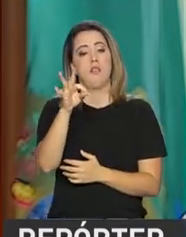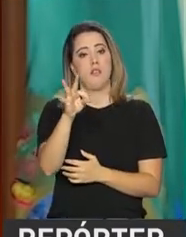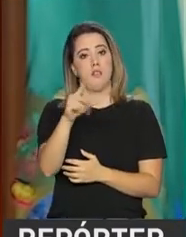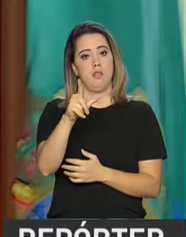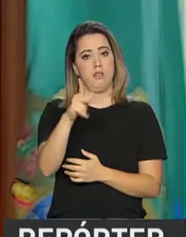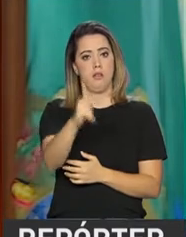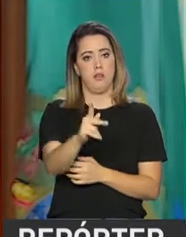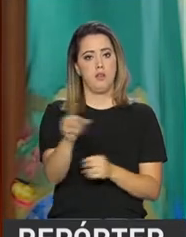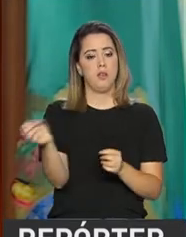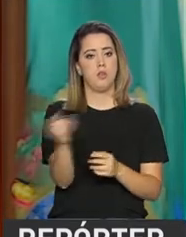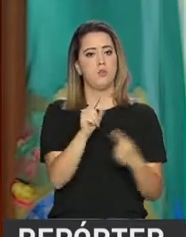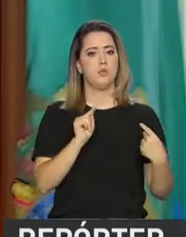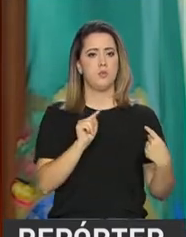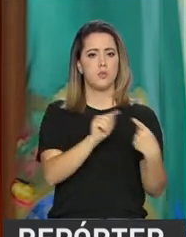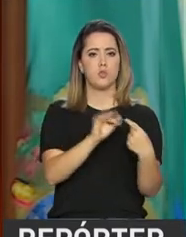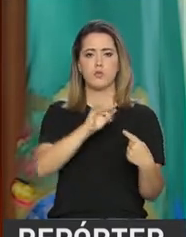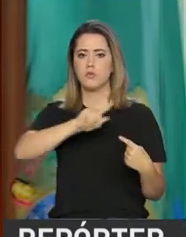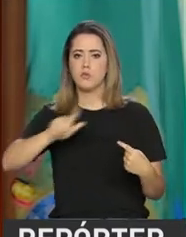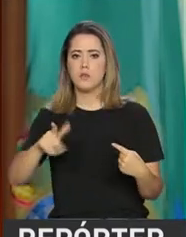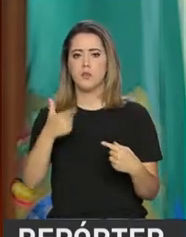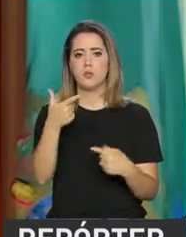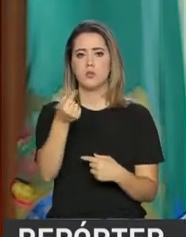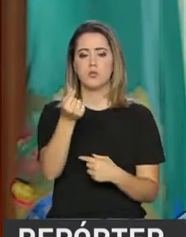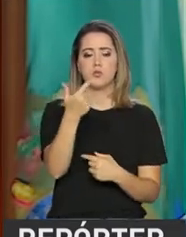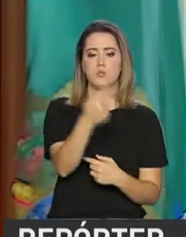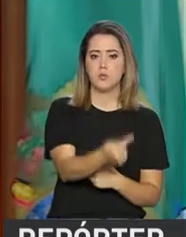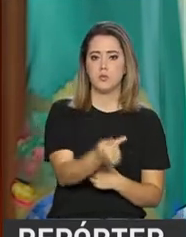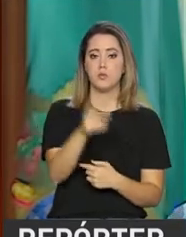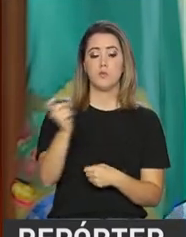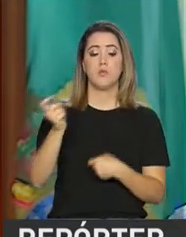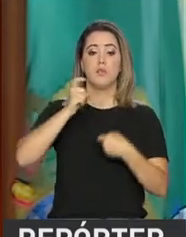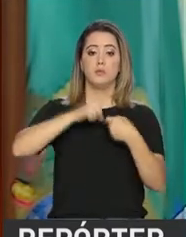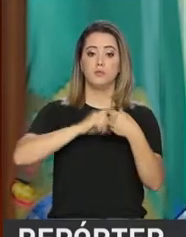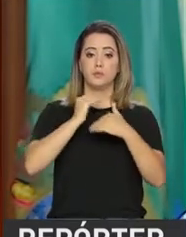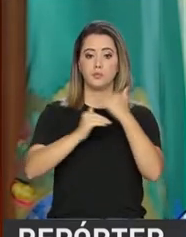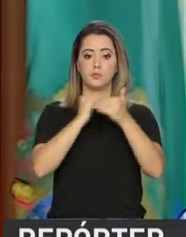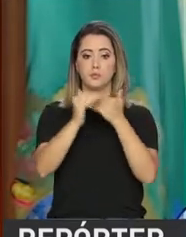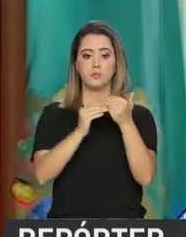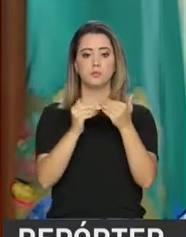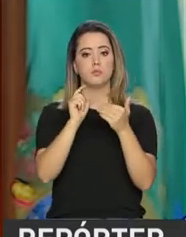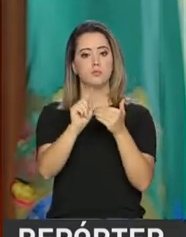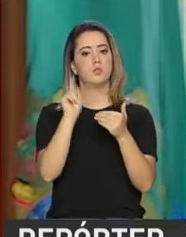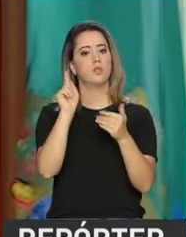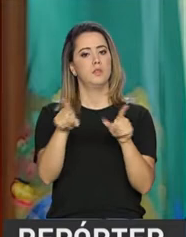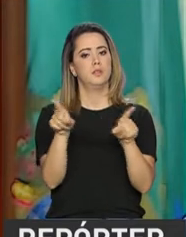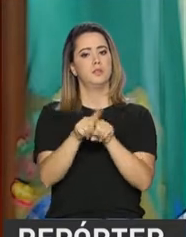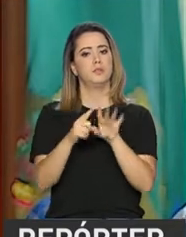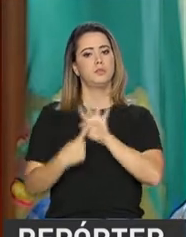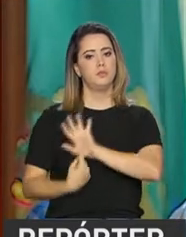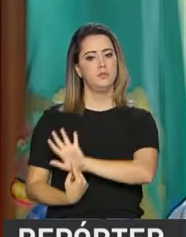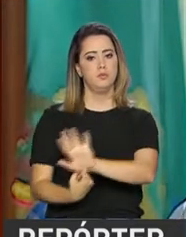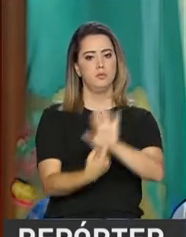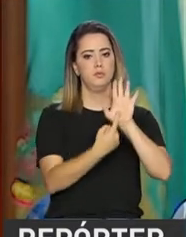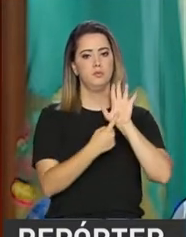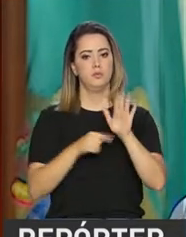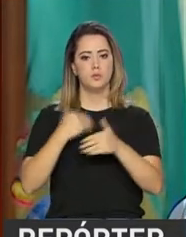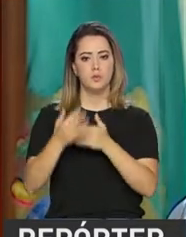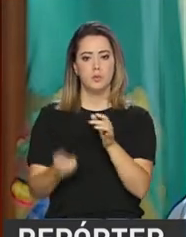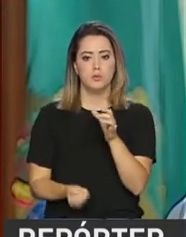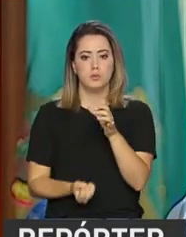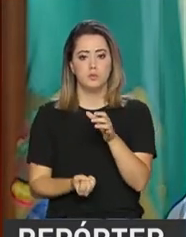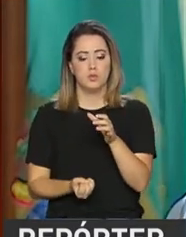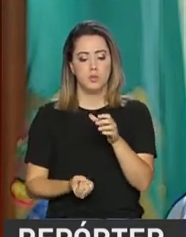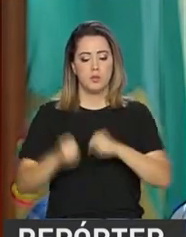meta fiscal para 2017 a retomada do crescimento também se revela na produção de veículos